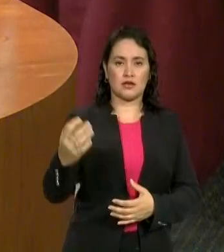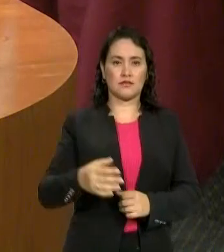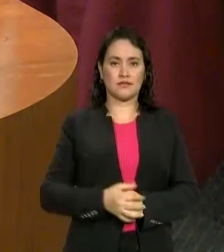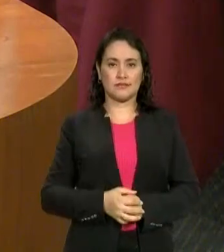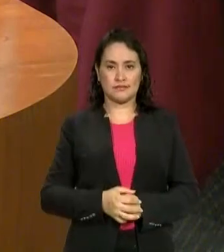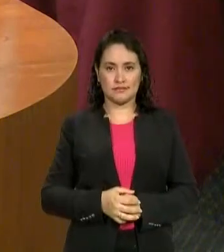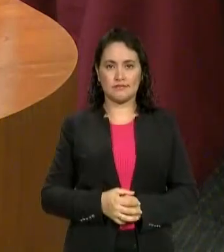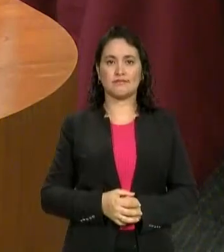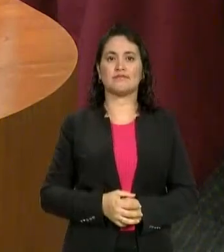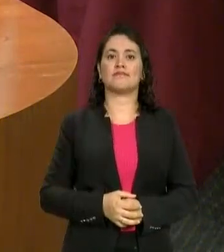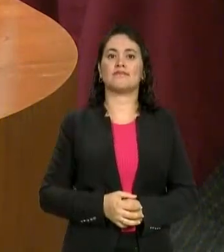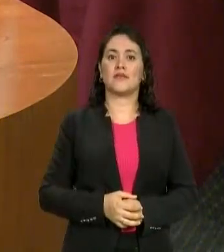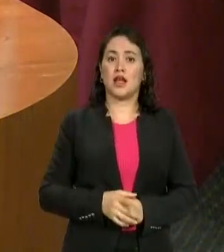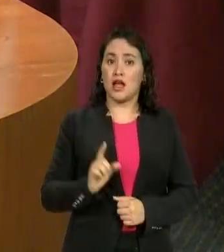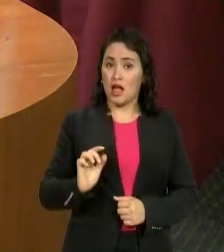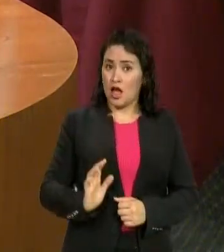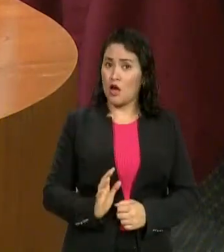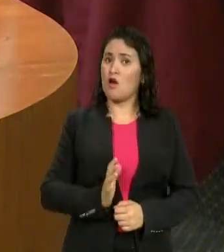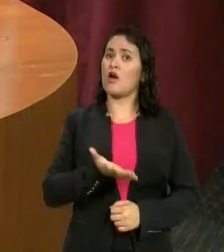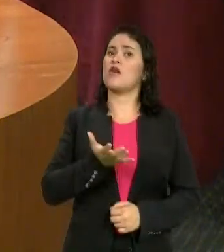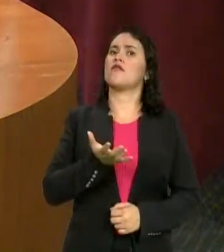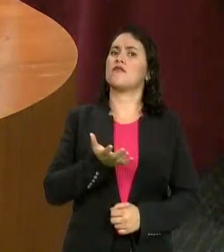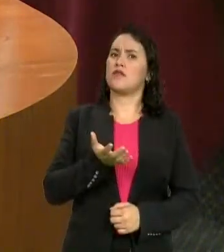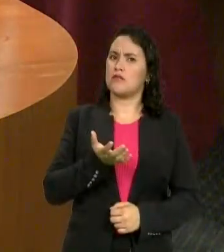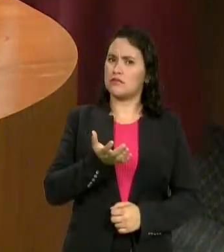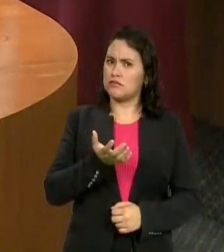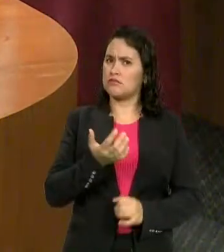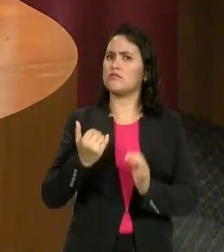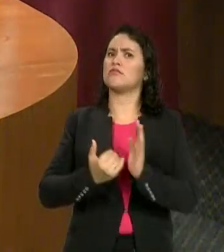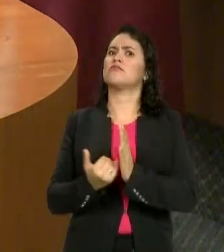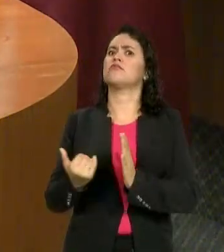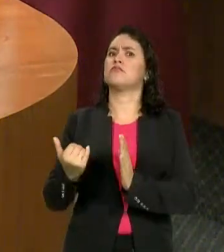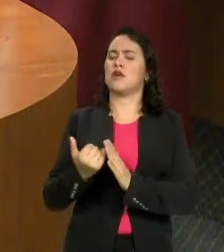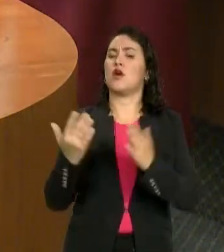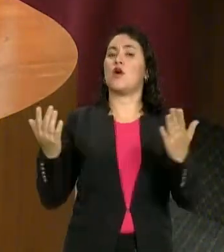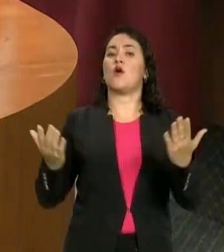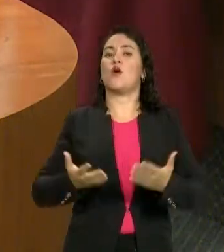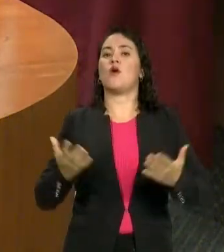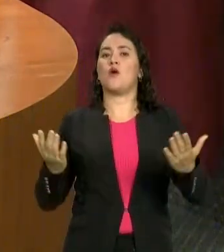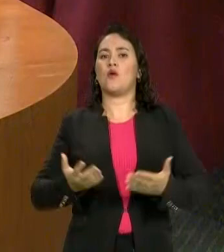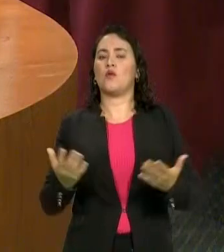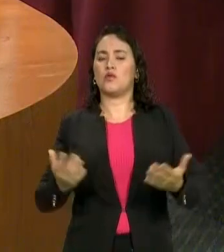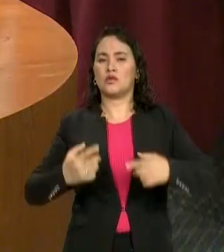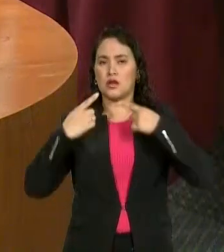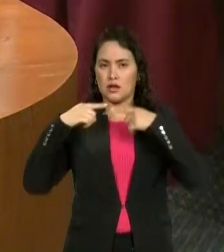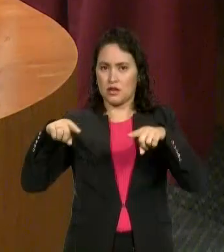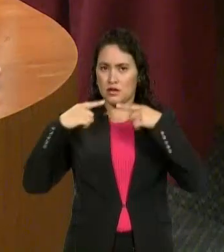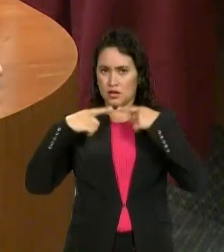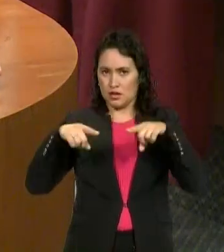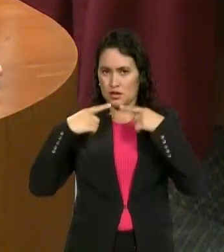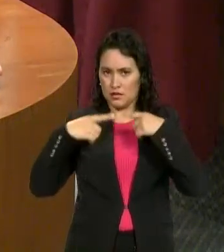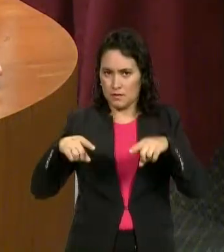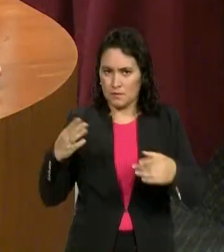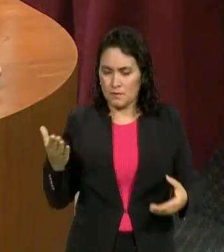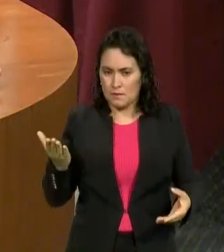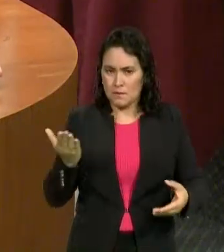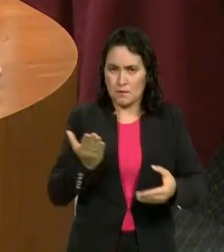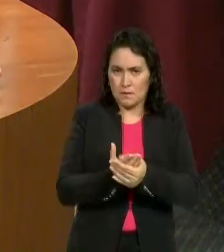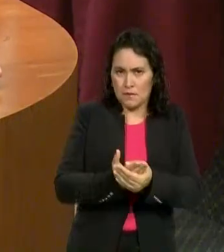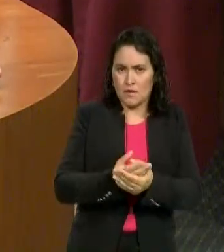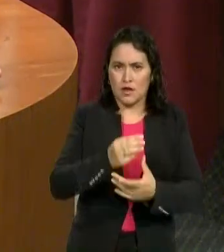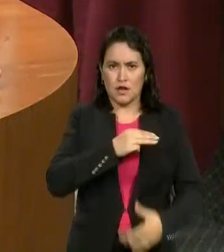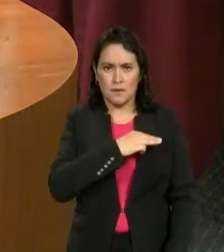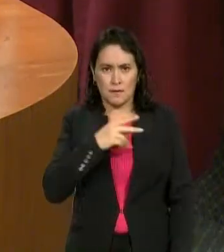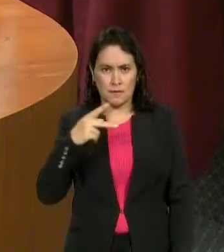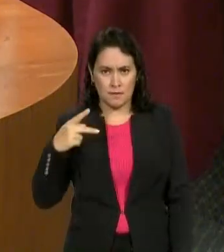isso de maneira abusiva. E hoje mesmo nós vamos encaminhar a denúncia para o Ministério Público, contra